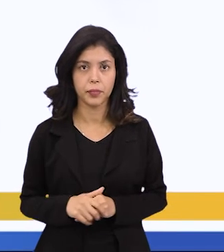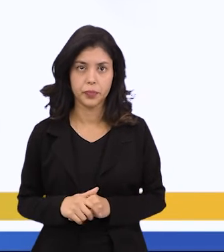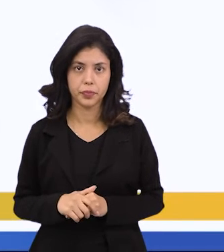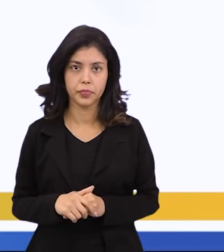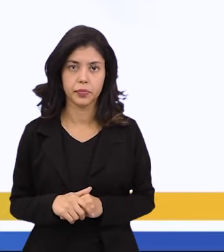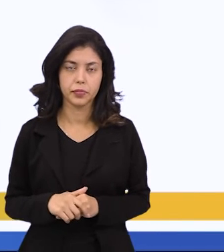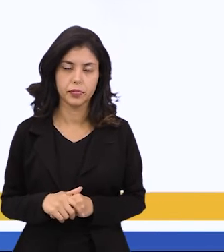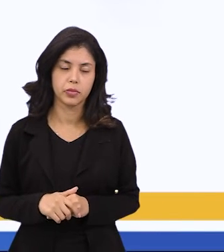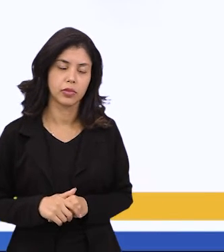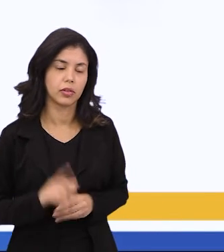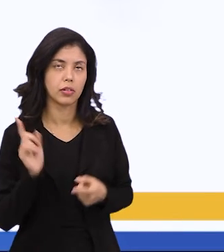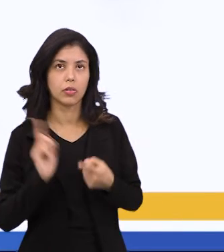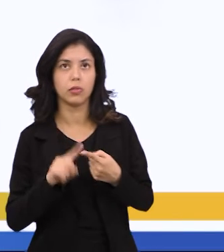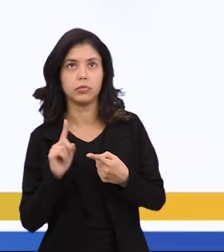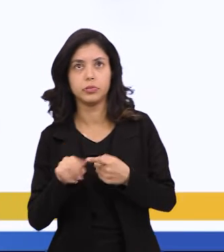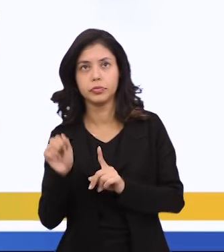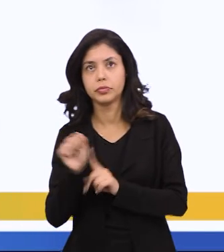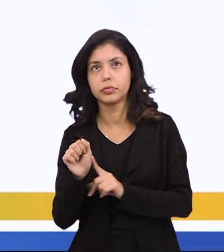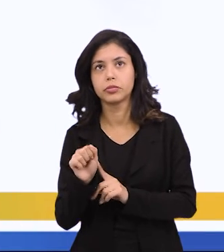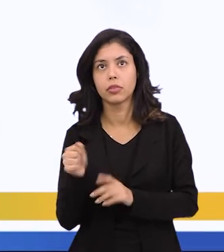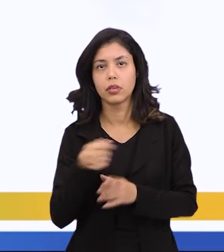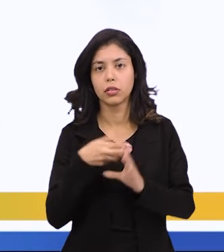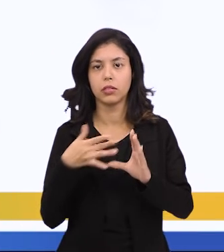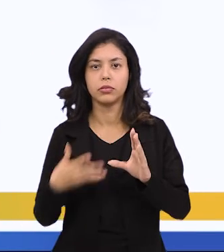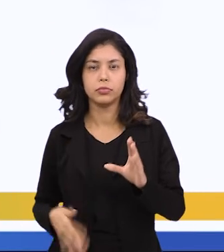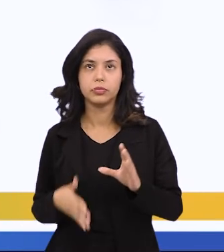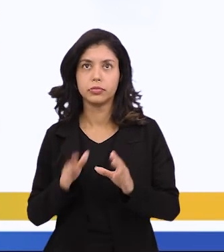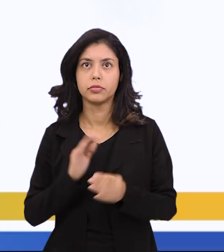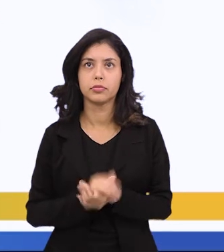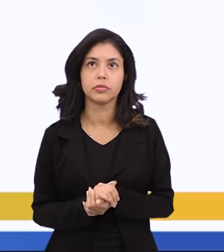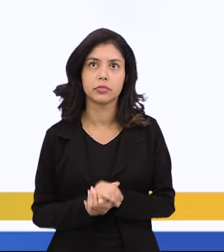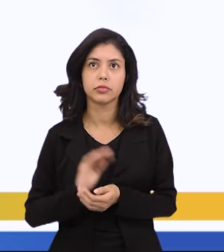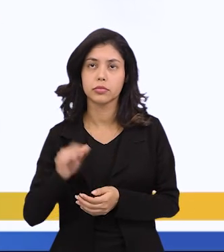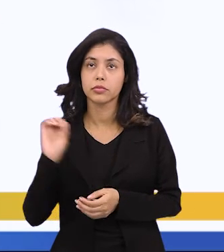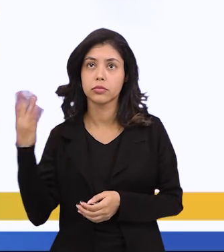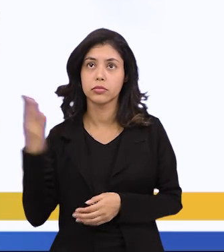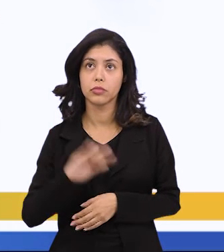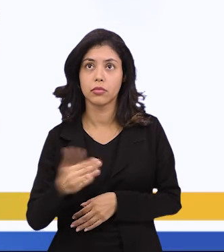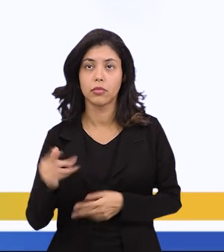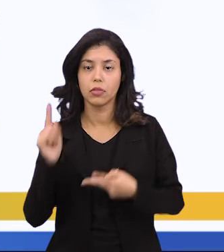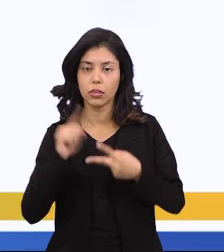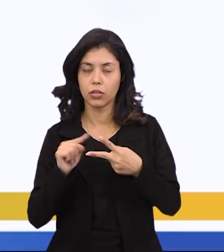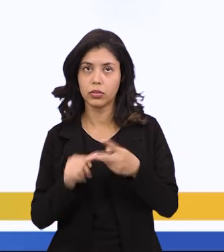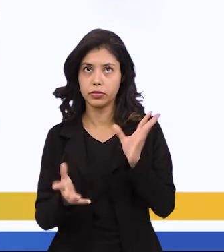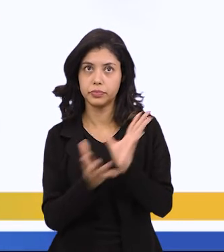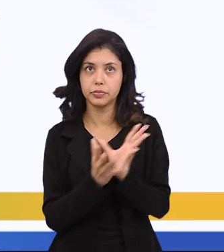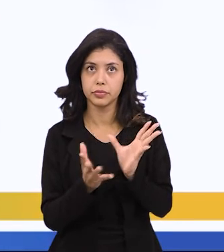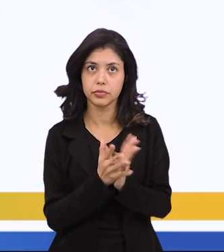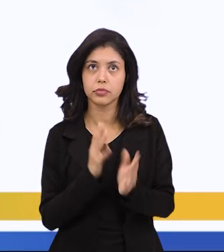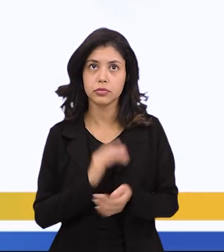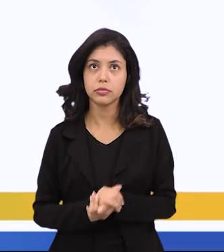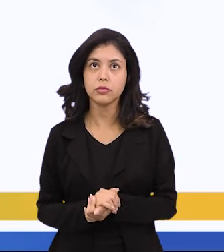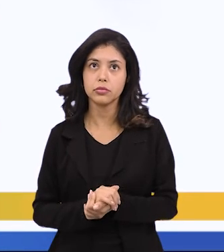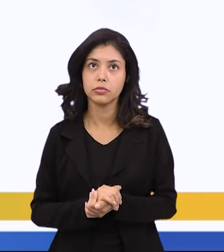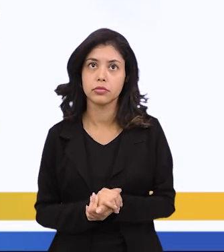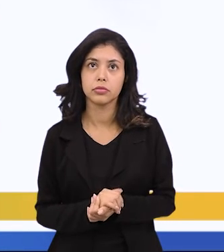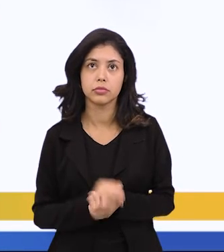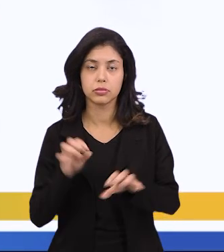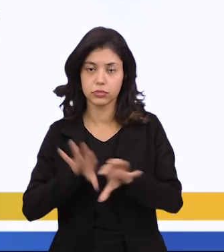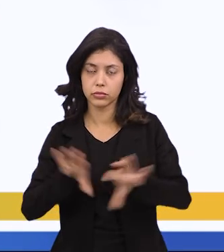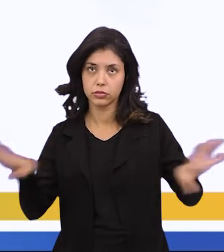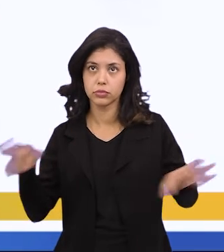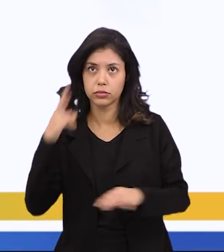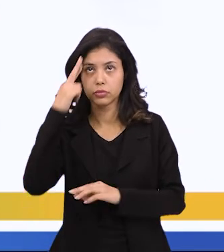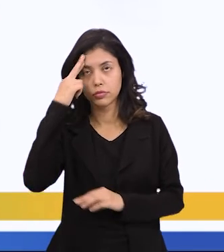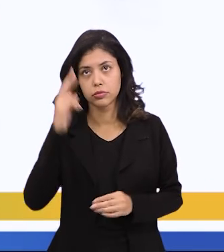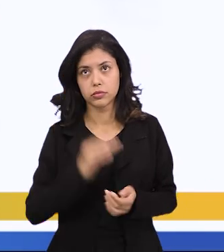parapátrica. Letra A. Tipo de especiação que ocorre quando duas populações são